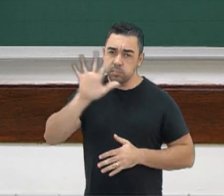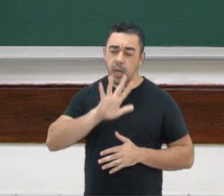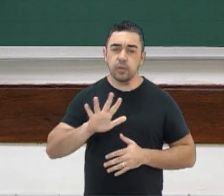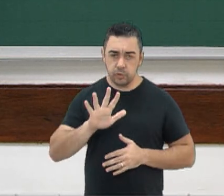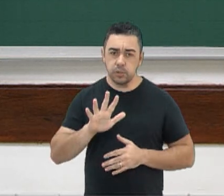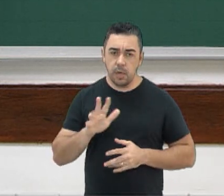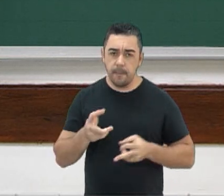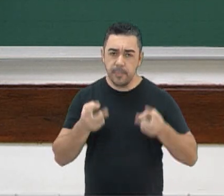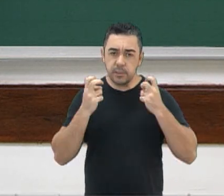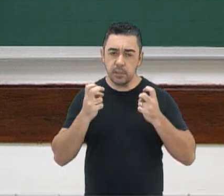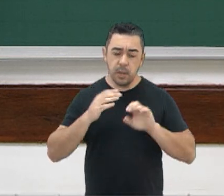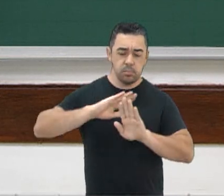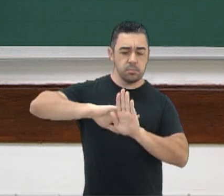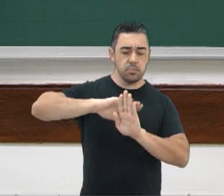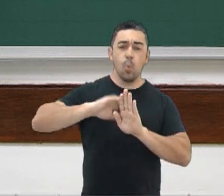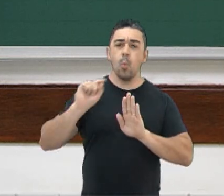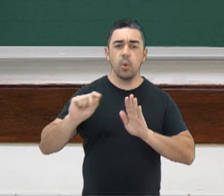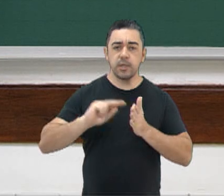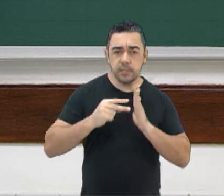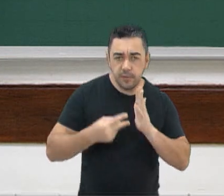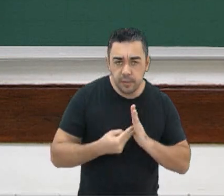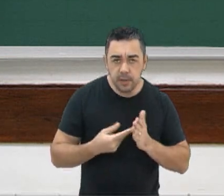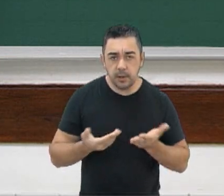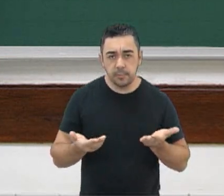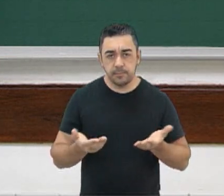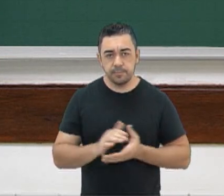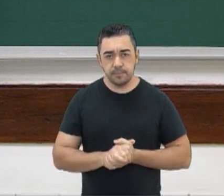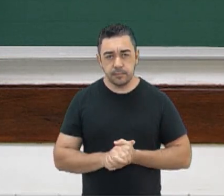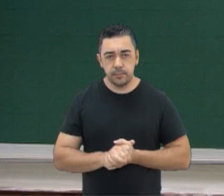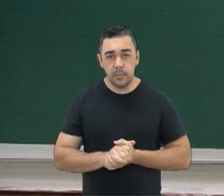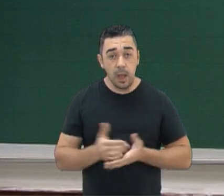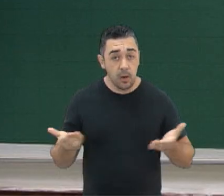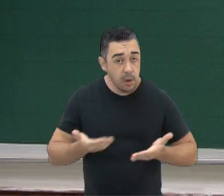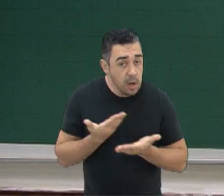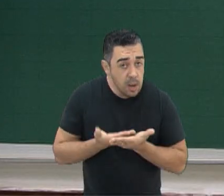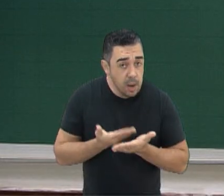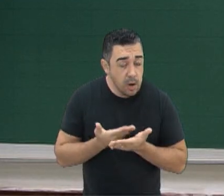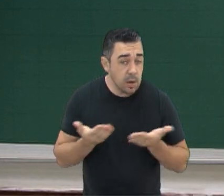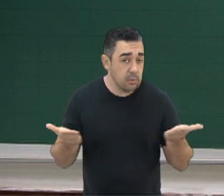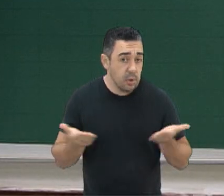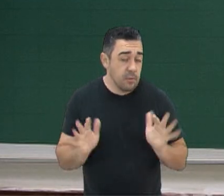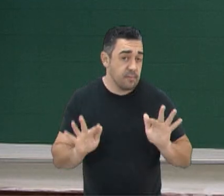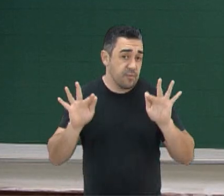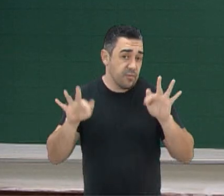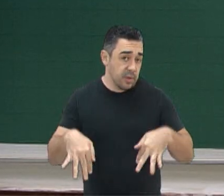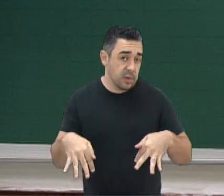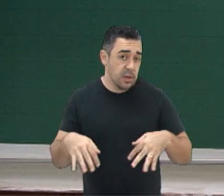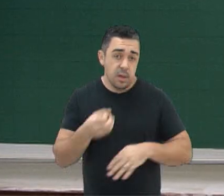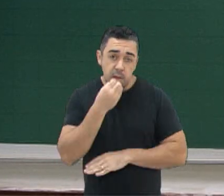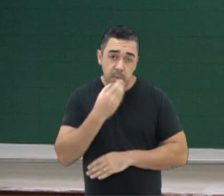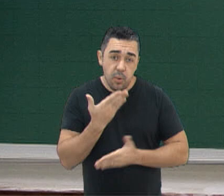tentar interpretar o que é que ela traz. Nossa aula, então, fica por aqui.